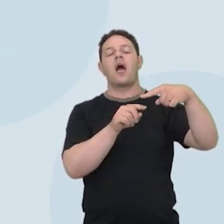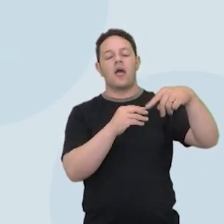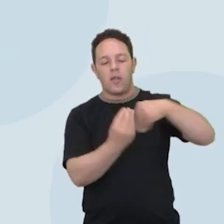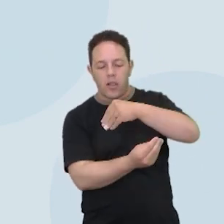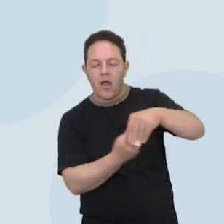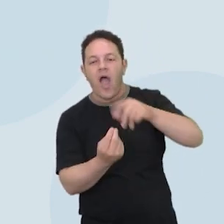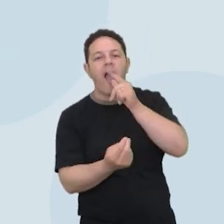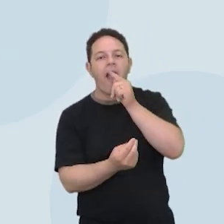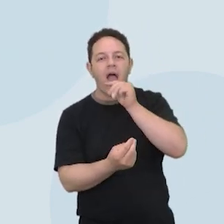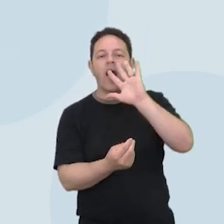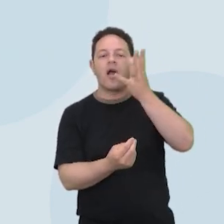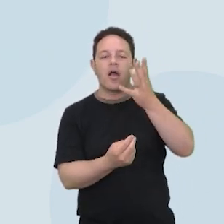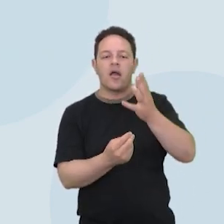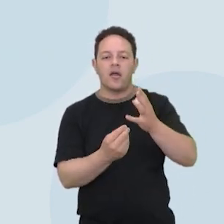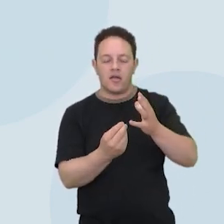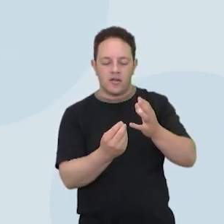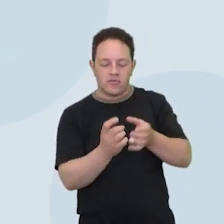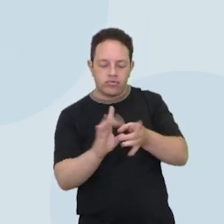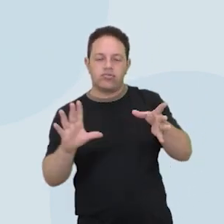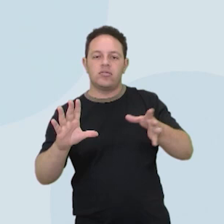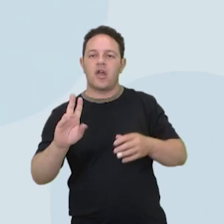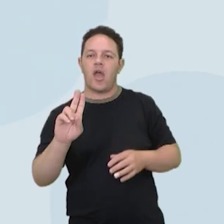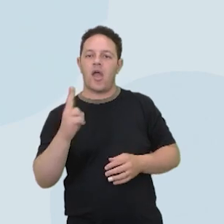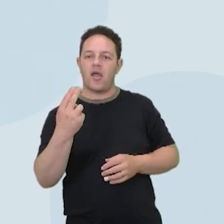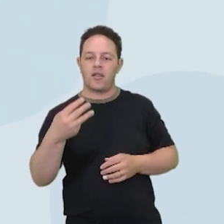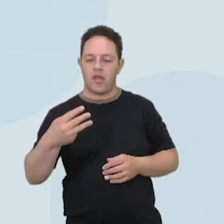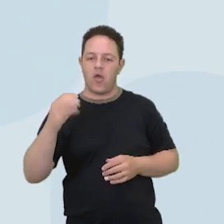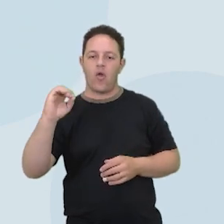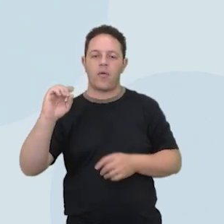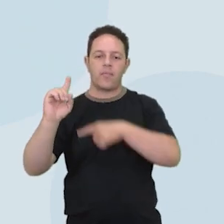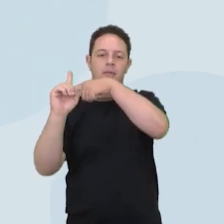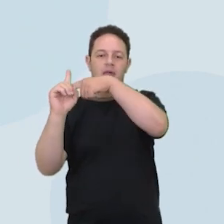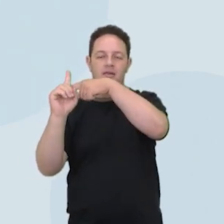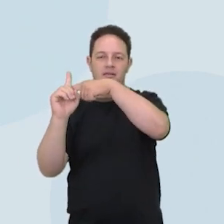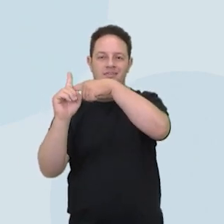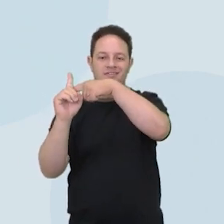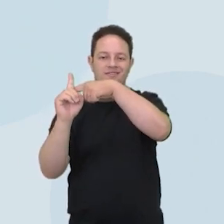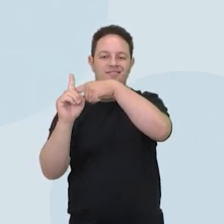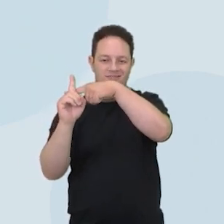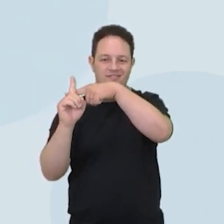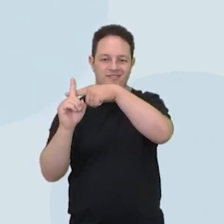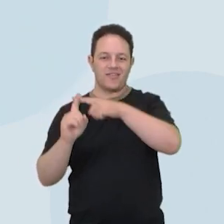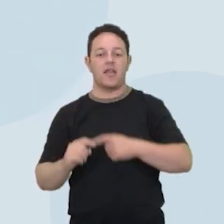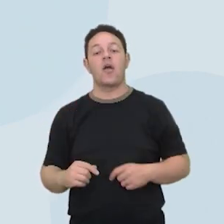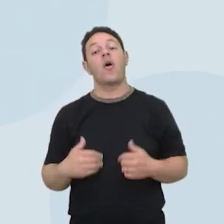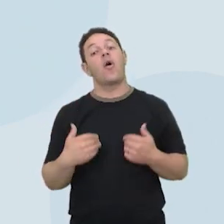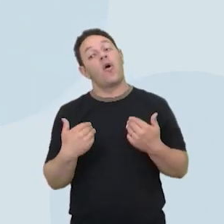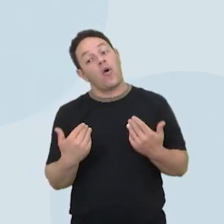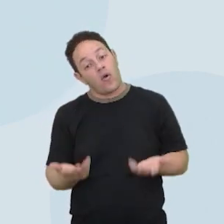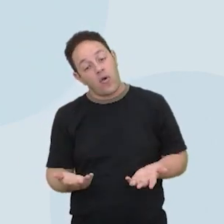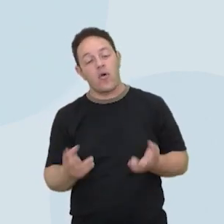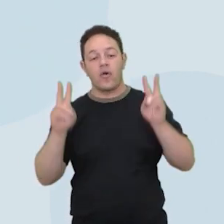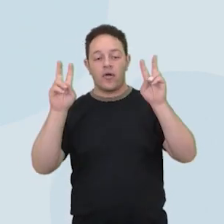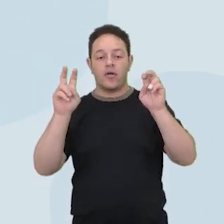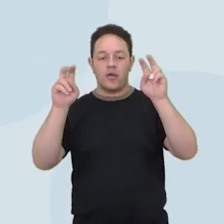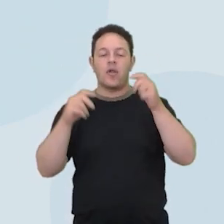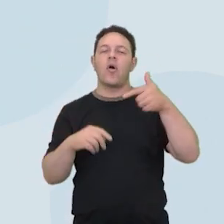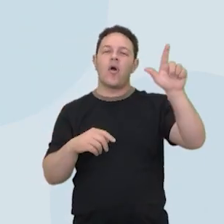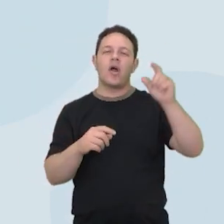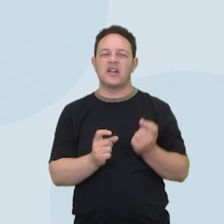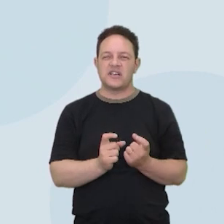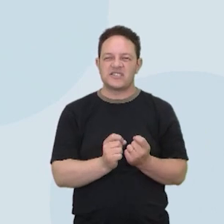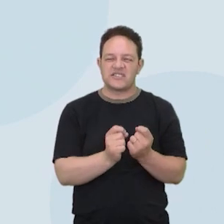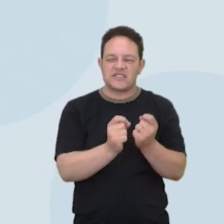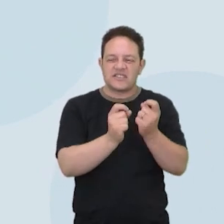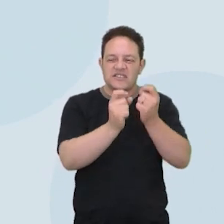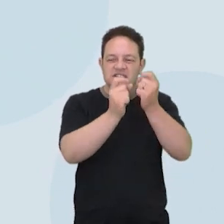liberando quem? O H3O+, gente, para o meio, tá certo? Ou se a gente falar na questão de oxidação,